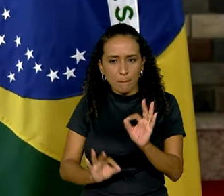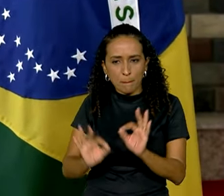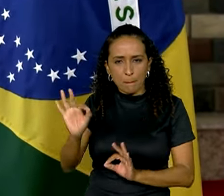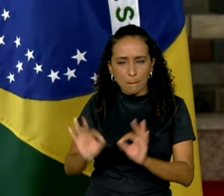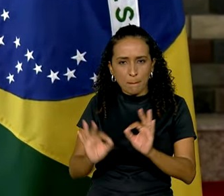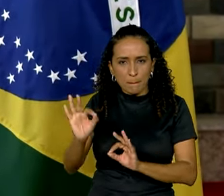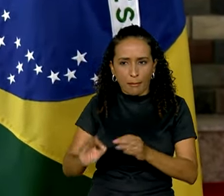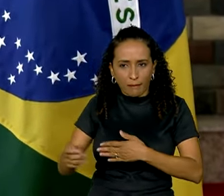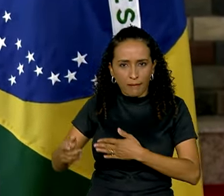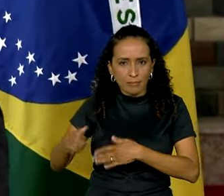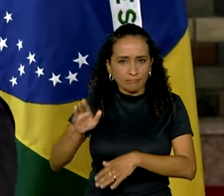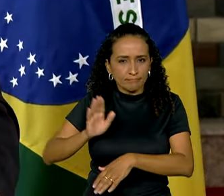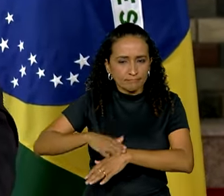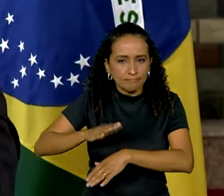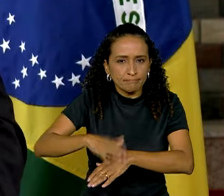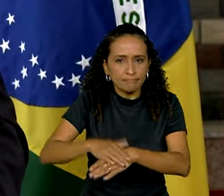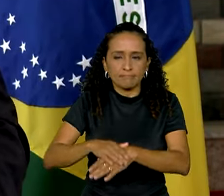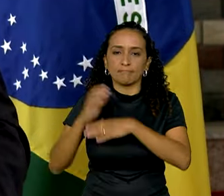missão